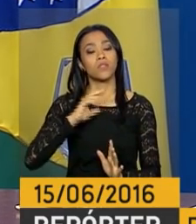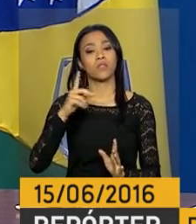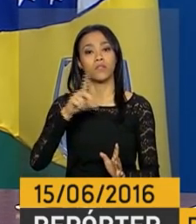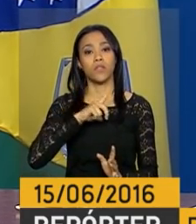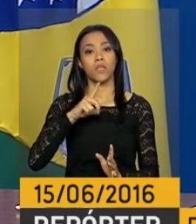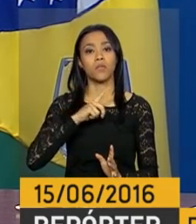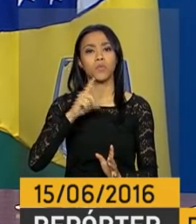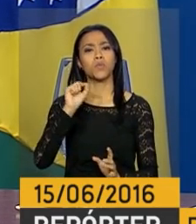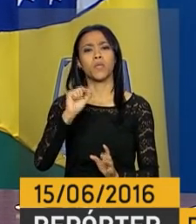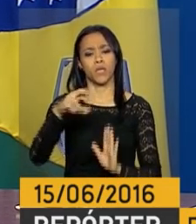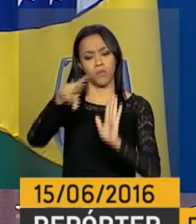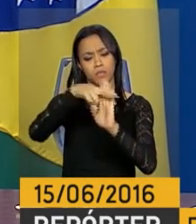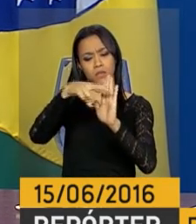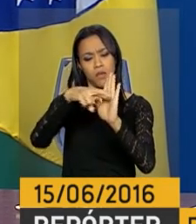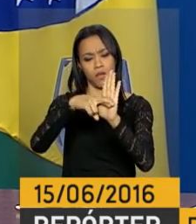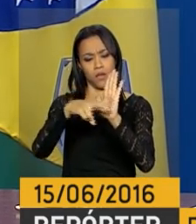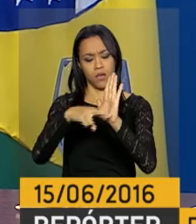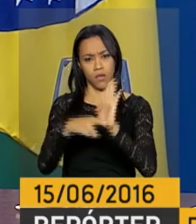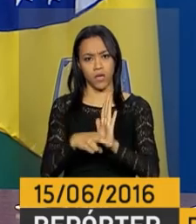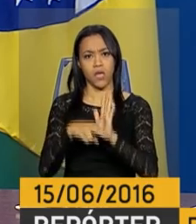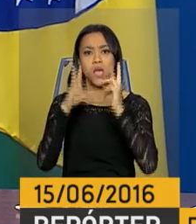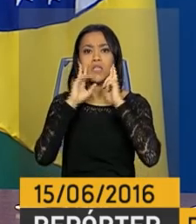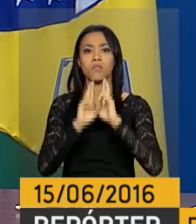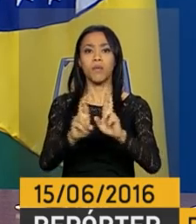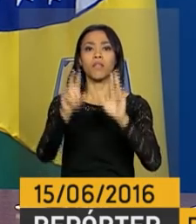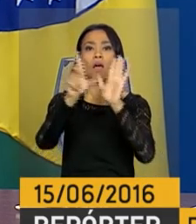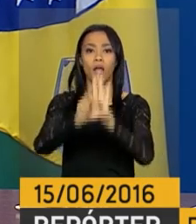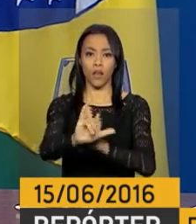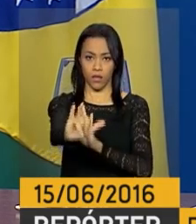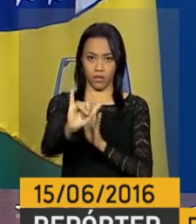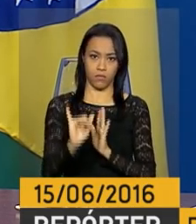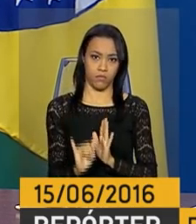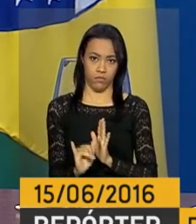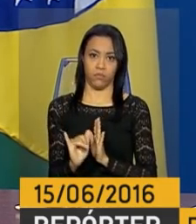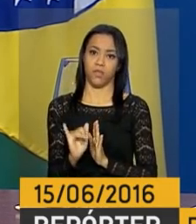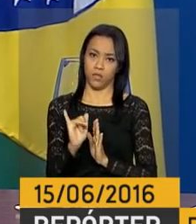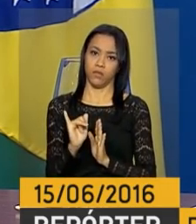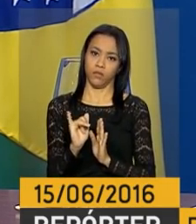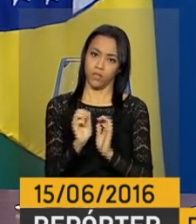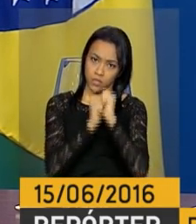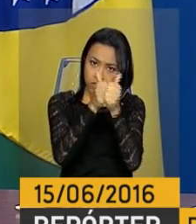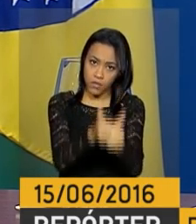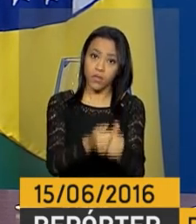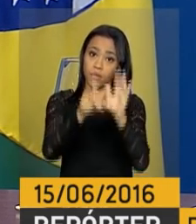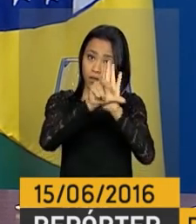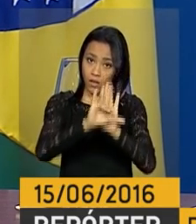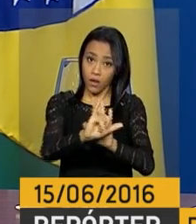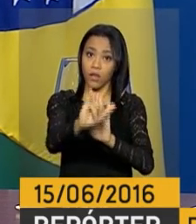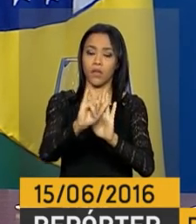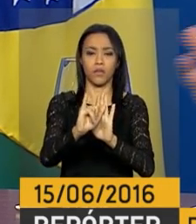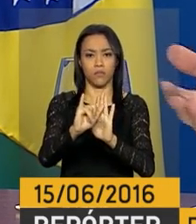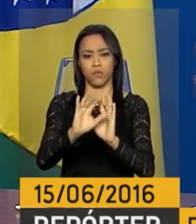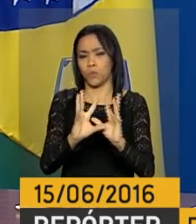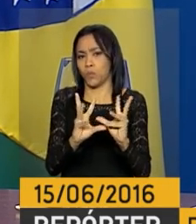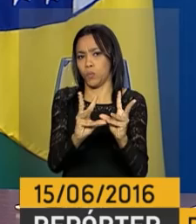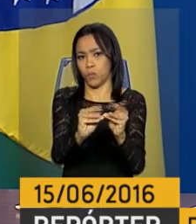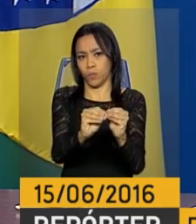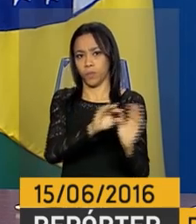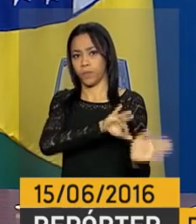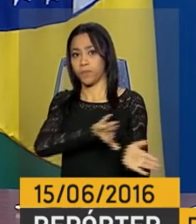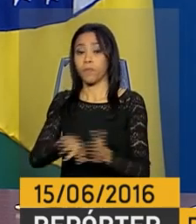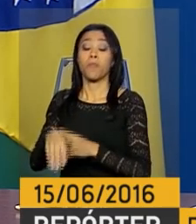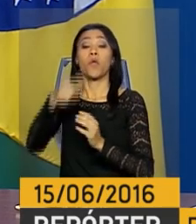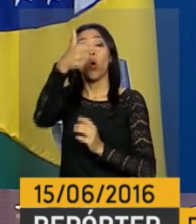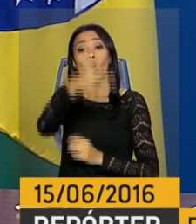como princípios respeitar a lei e fazer dentro da lei o que for necessário. A questão do